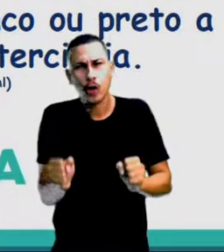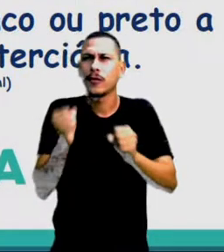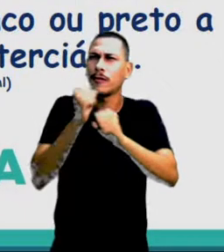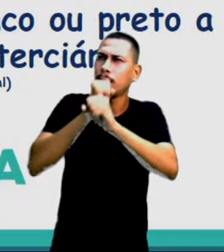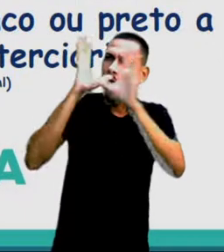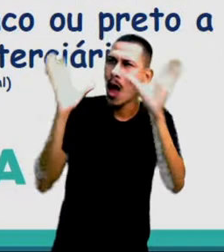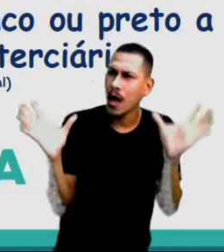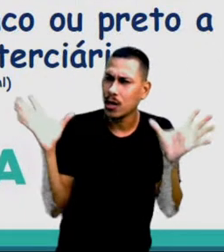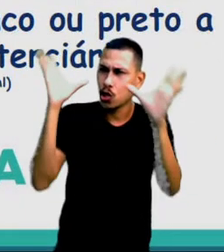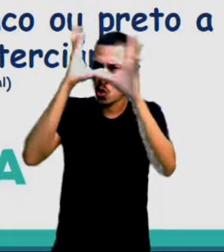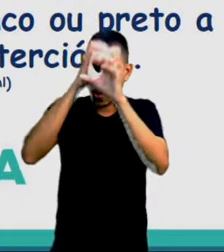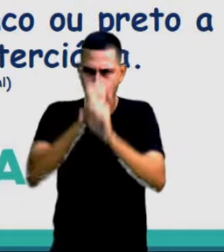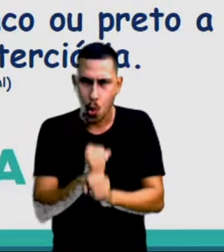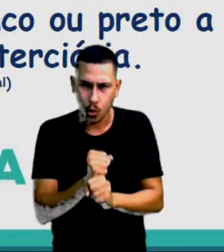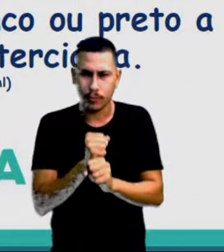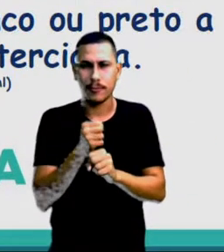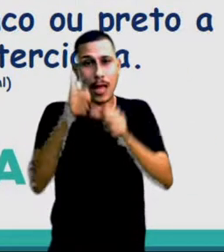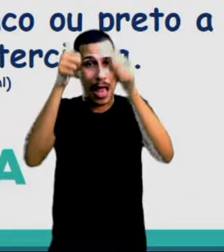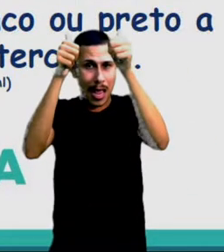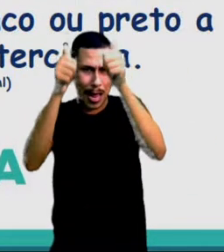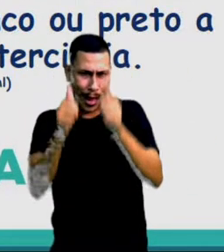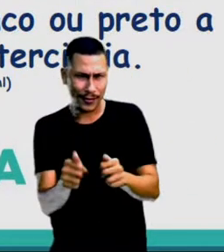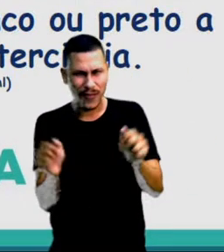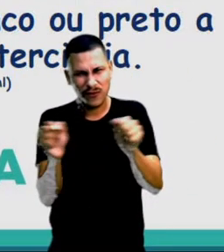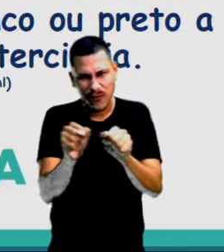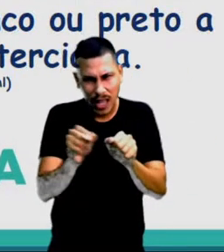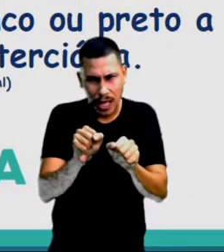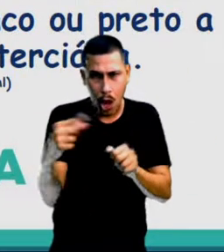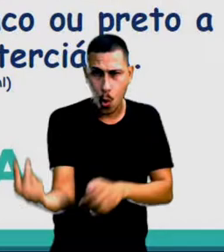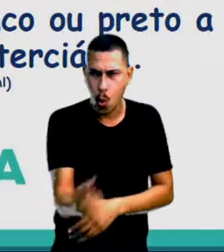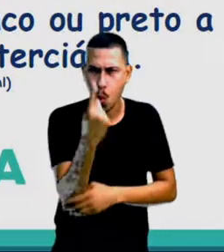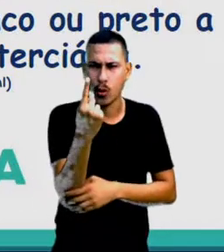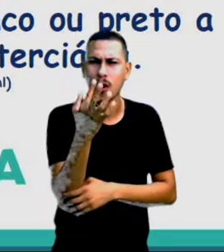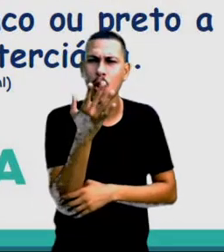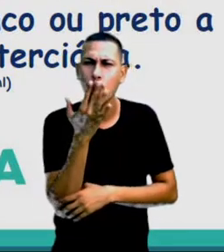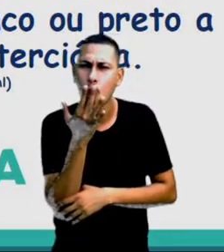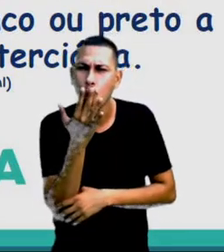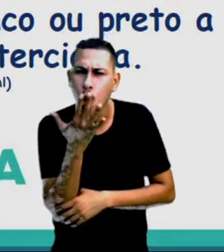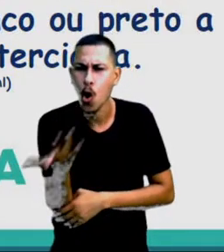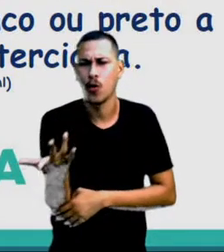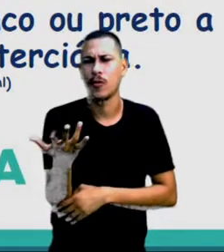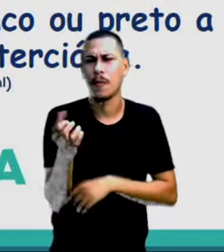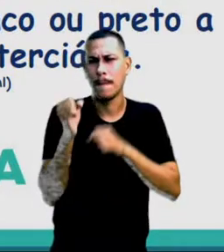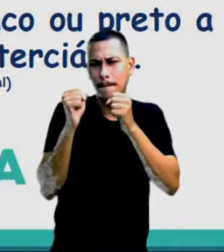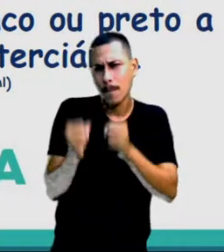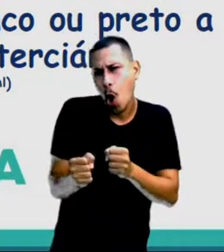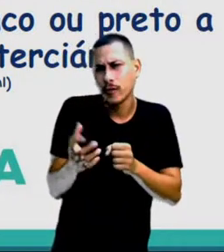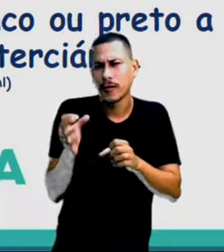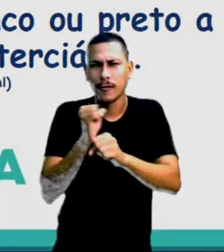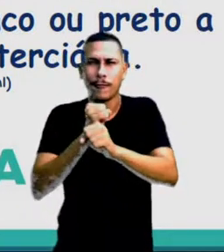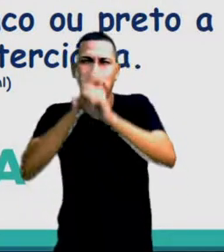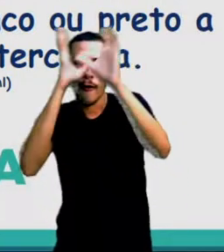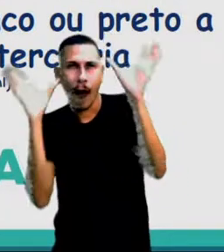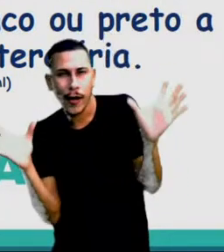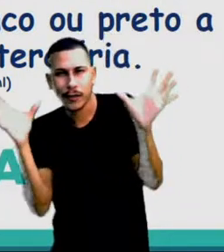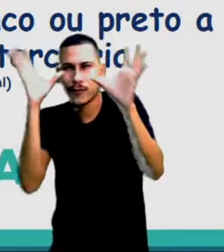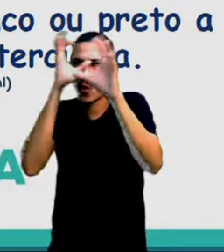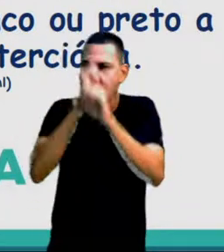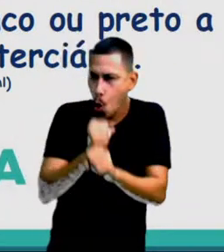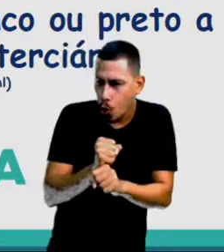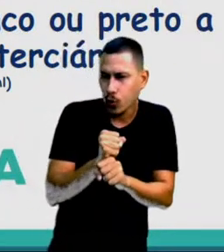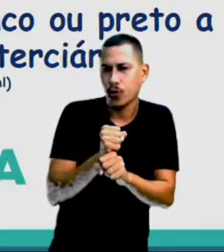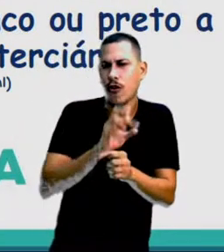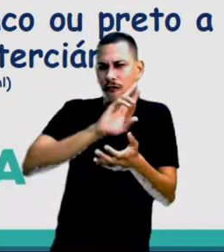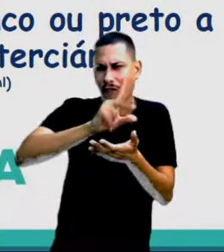monocromia. A arte feita com uma única cor, com variação de tonalidades, é